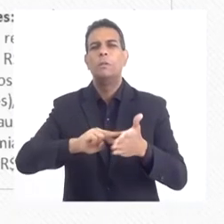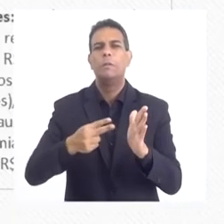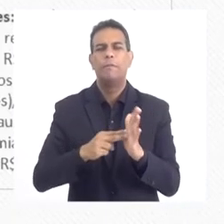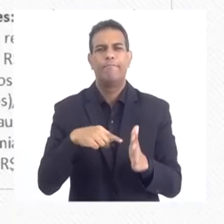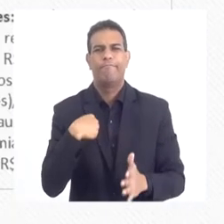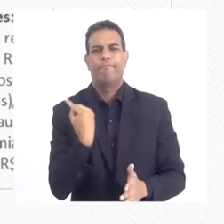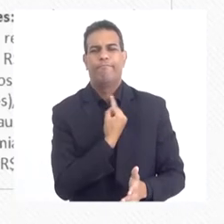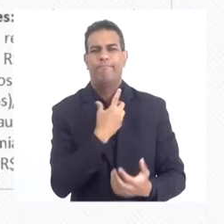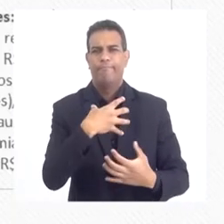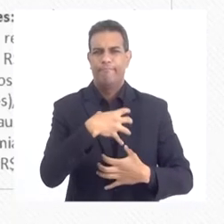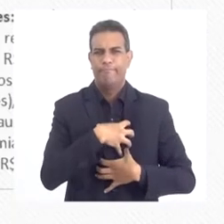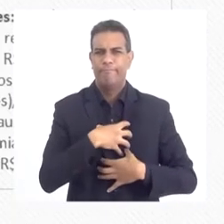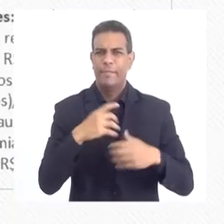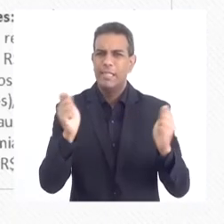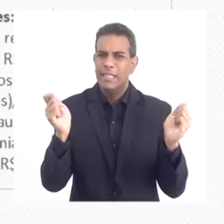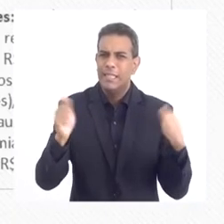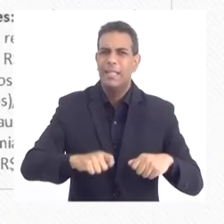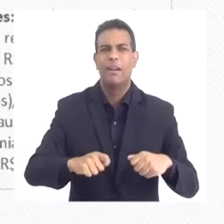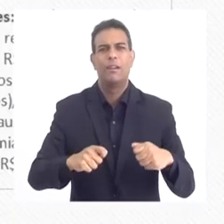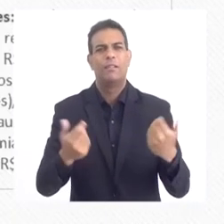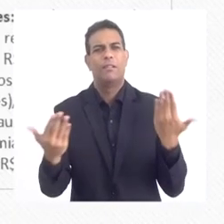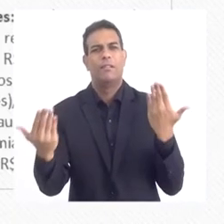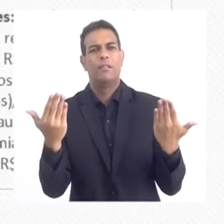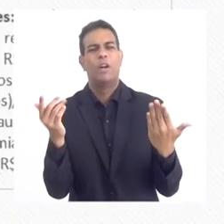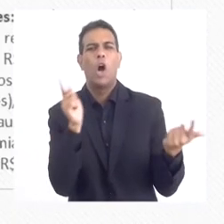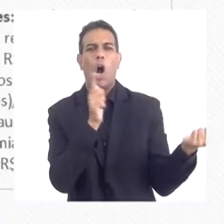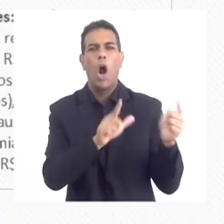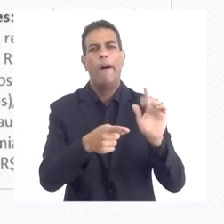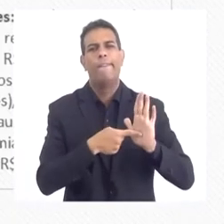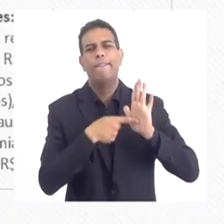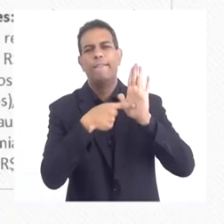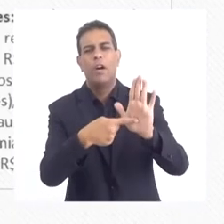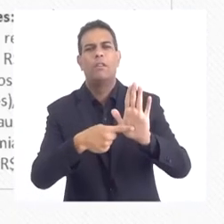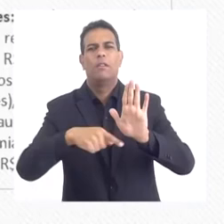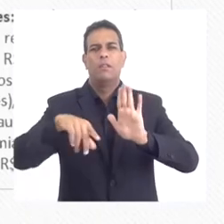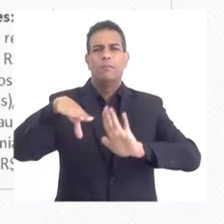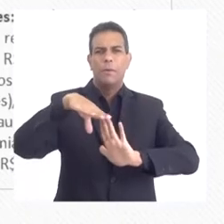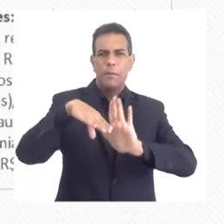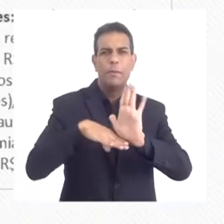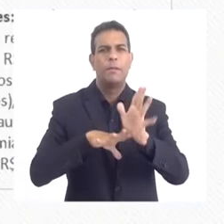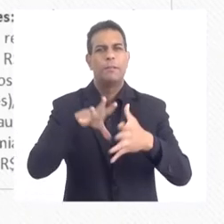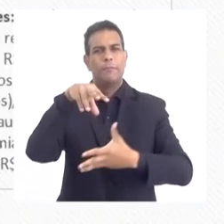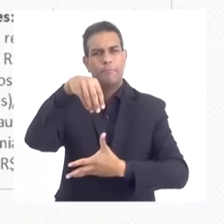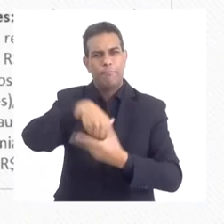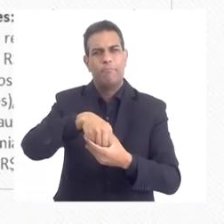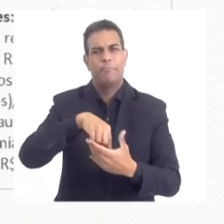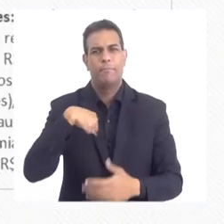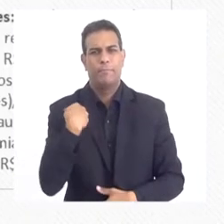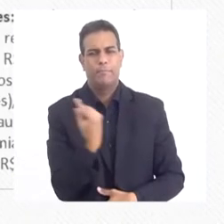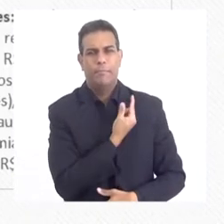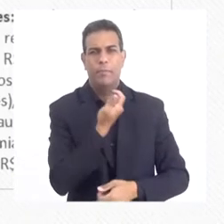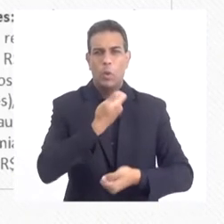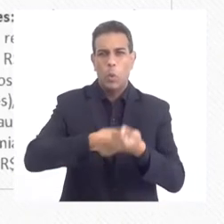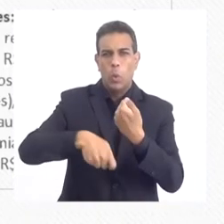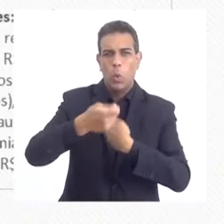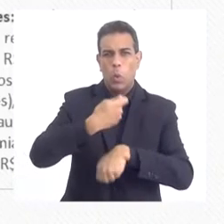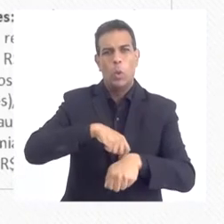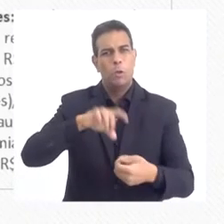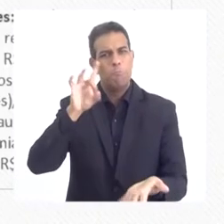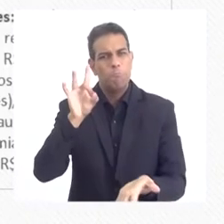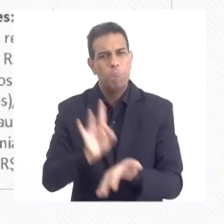que na verdade sinaliza a retomada do crescimento econômico